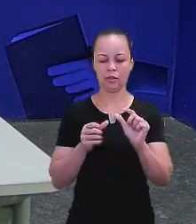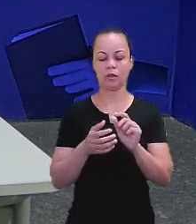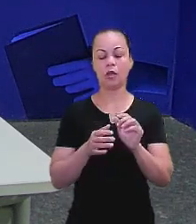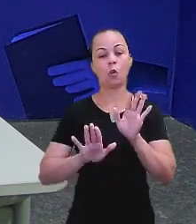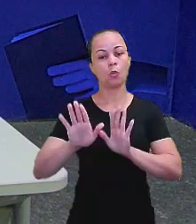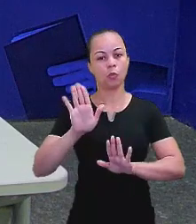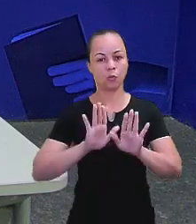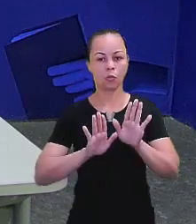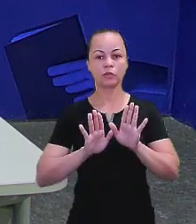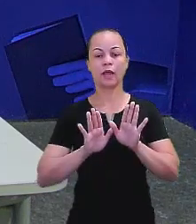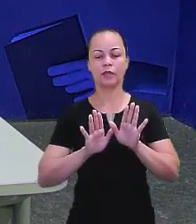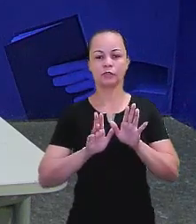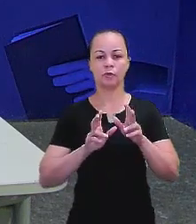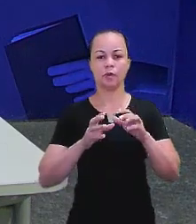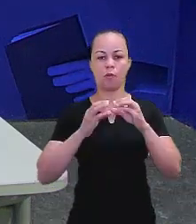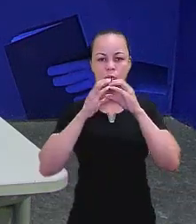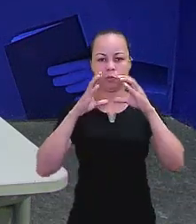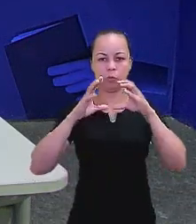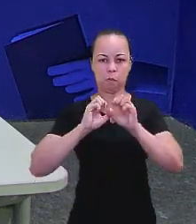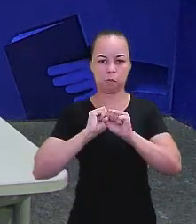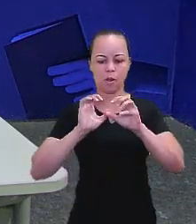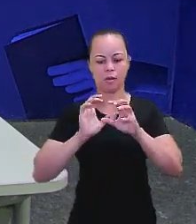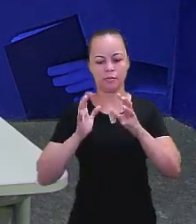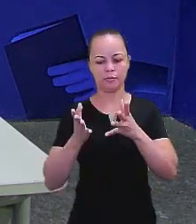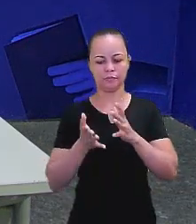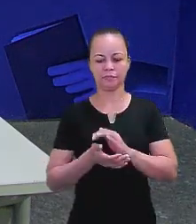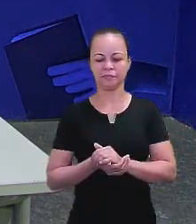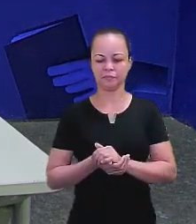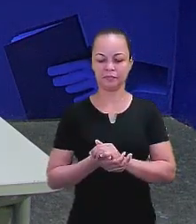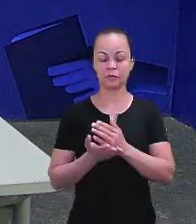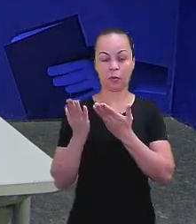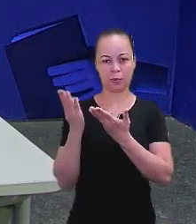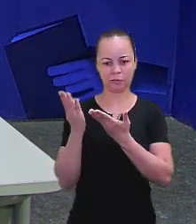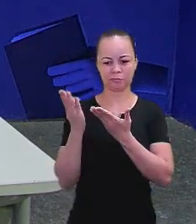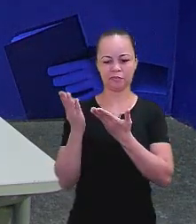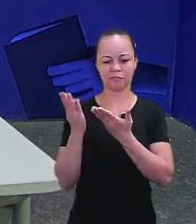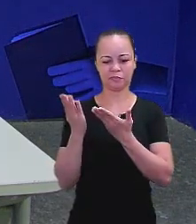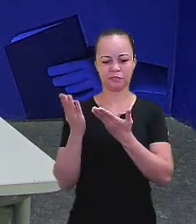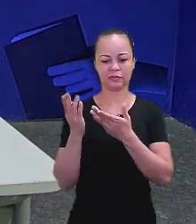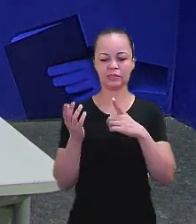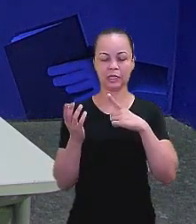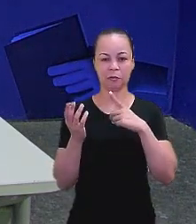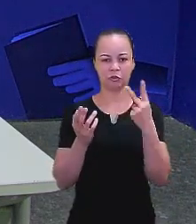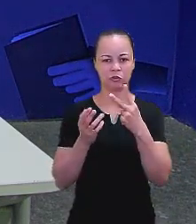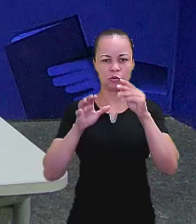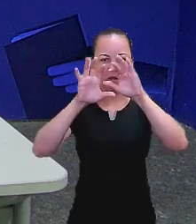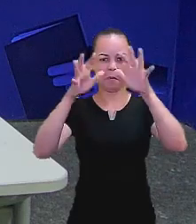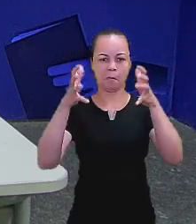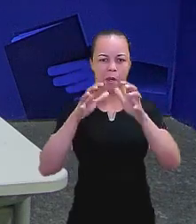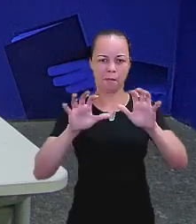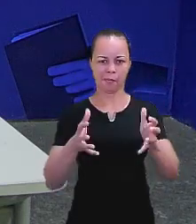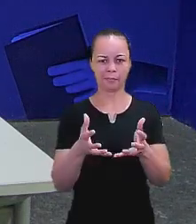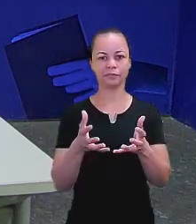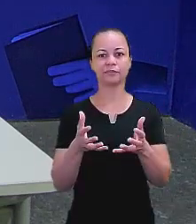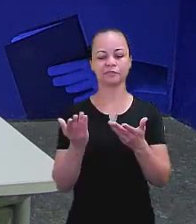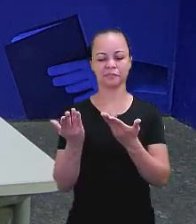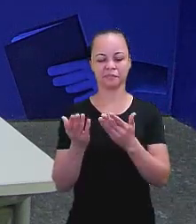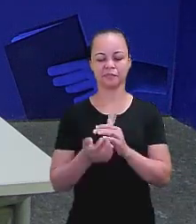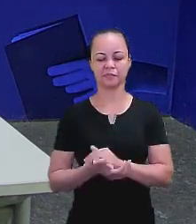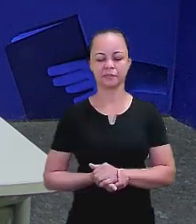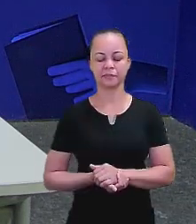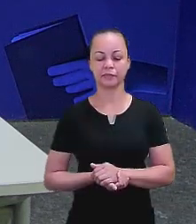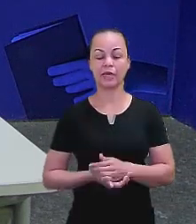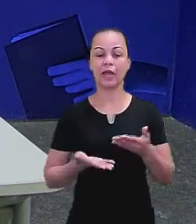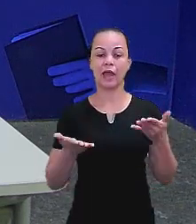Cuidado pra bola não estourar. Olha só, já temos a parte de cima, a parte de baixo do boneco de neve, né? Agora a gente tem que fazer